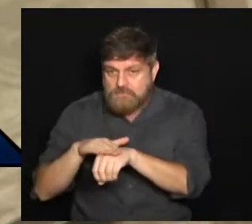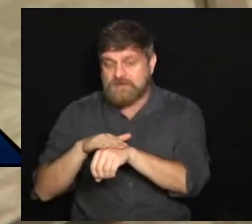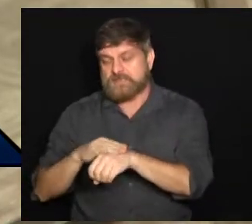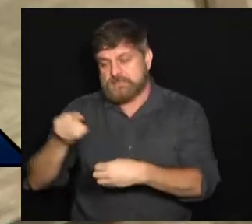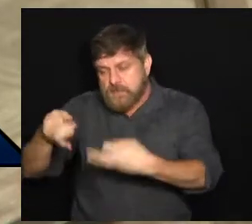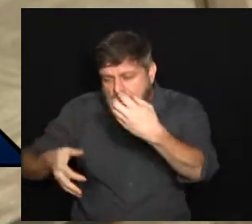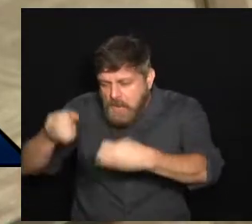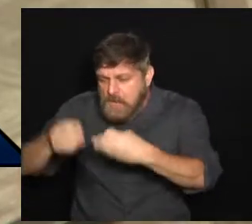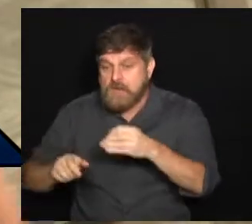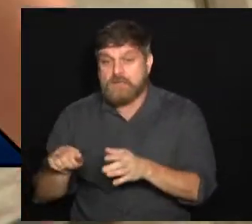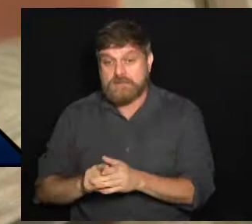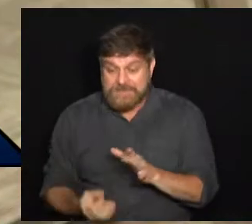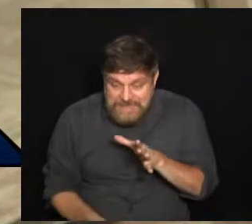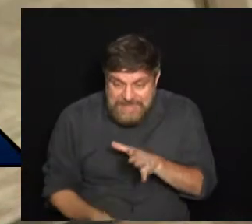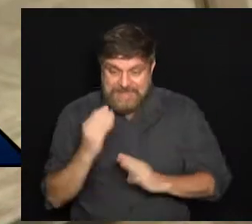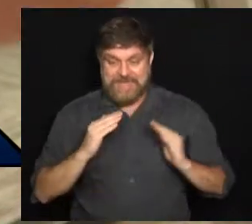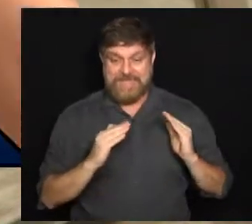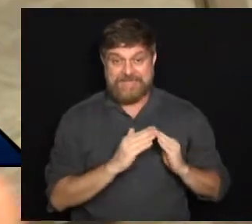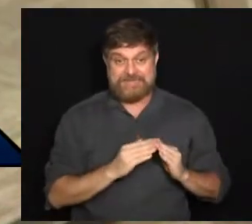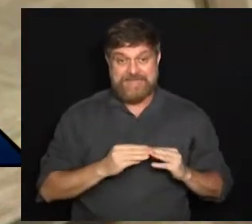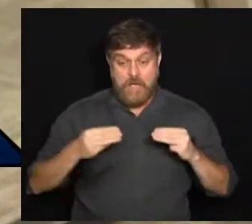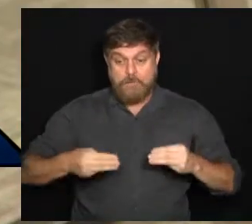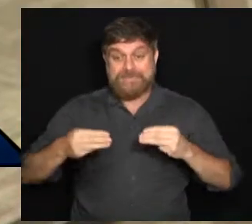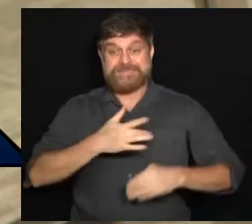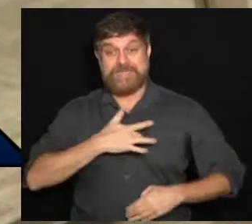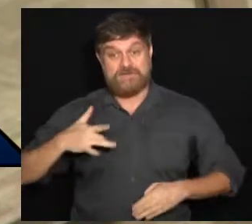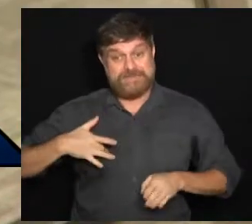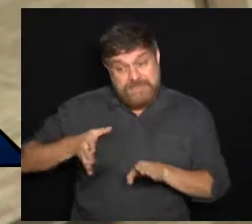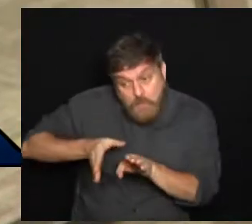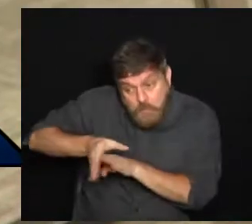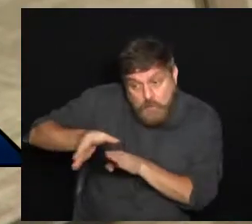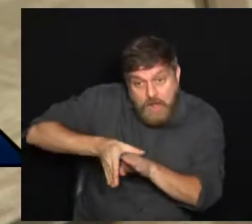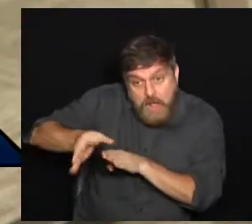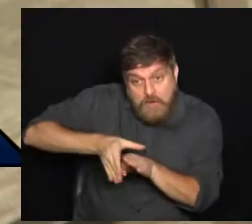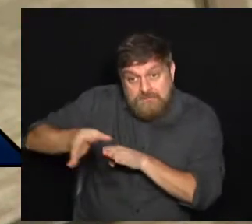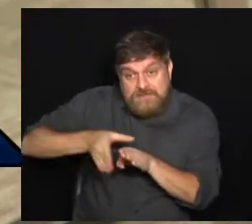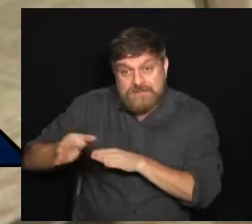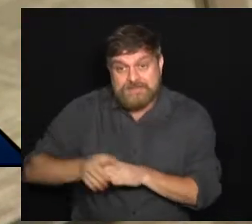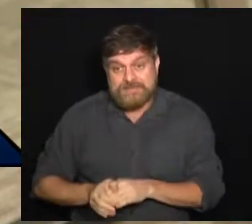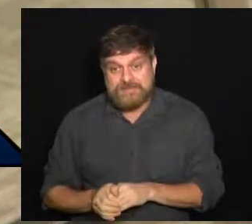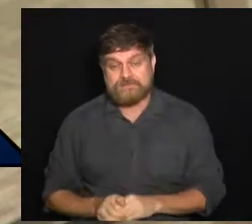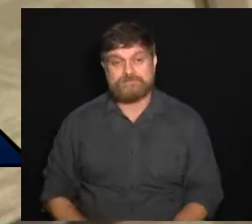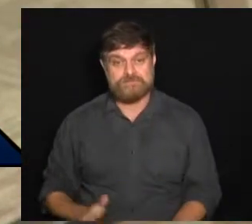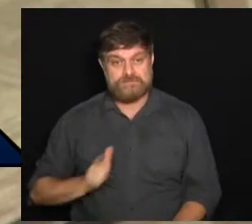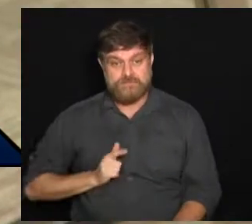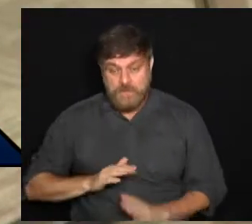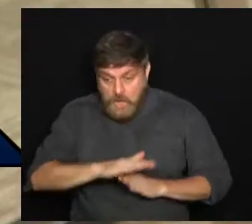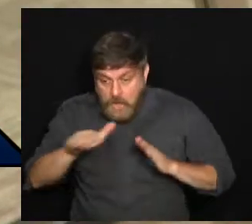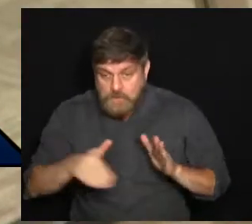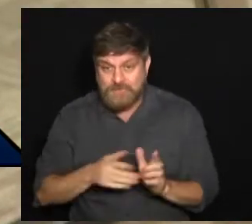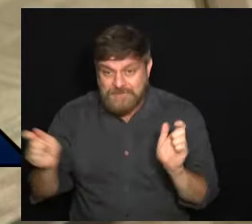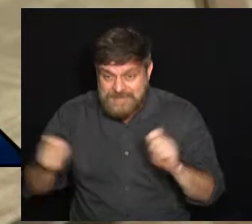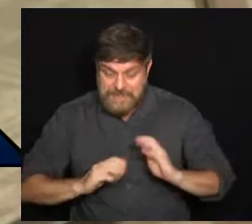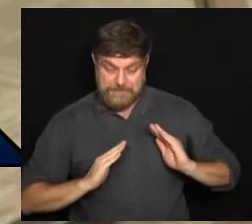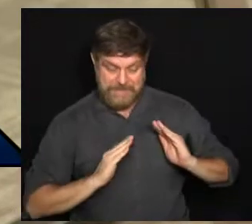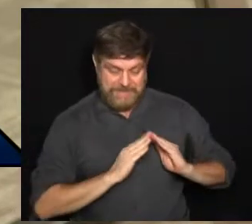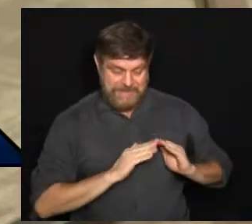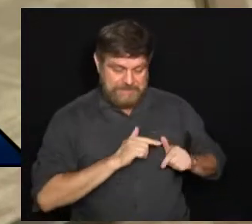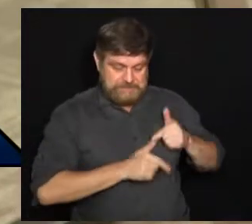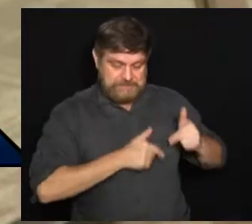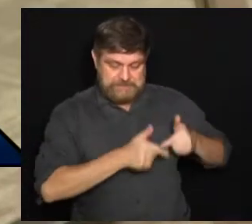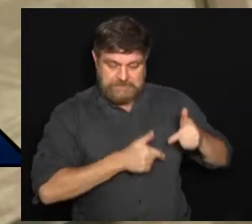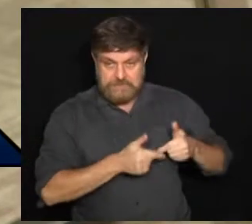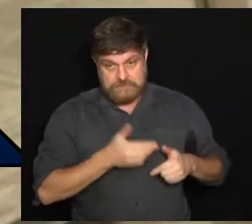que ser instituído desde já. Isso já é recomendação do Ministério da Saúde. Então, todas as funções que podem ser substituídas por permanência no domicílio